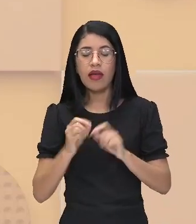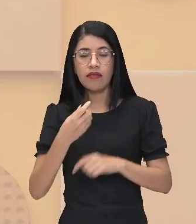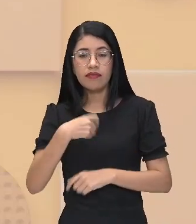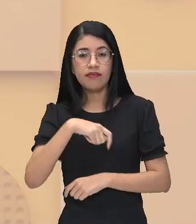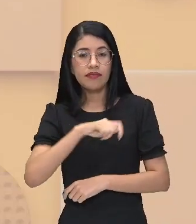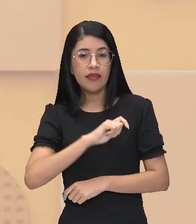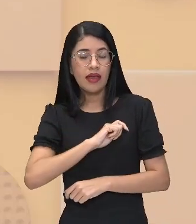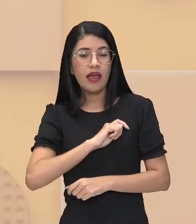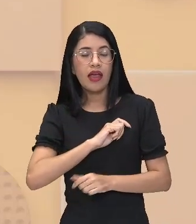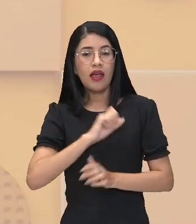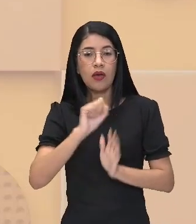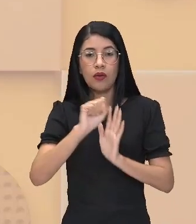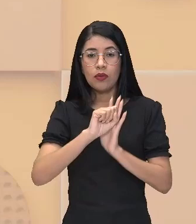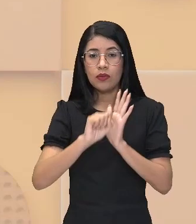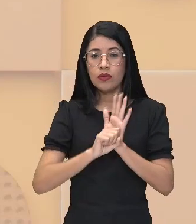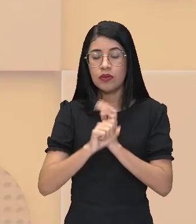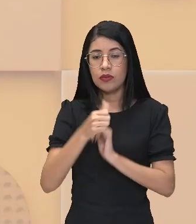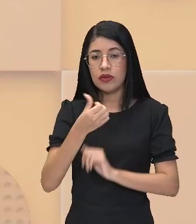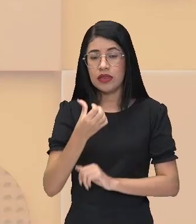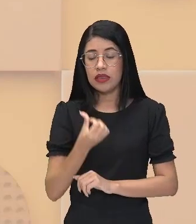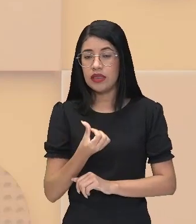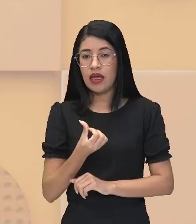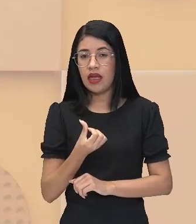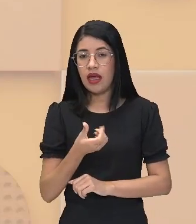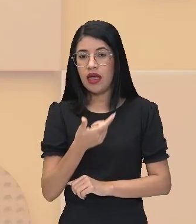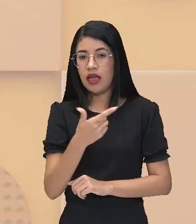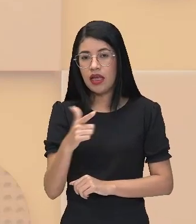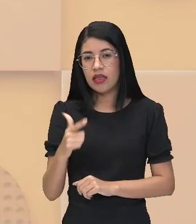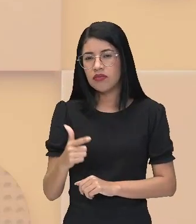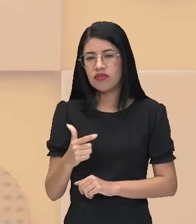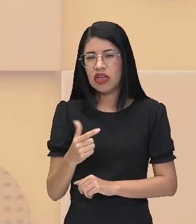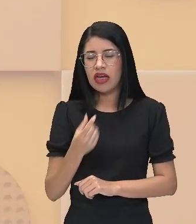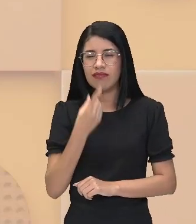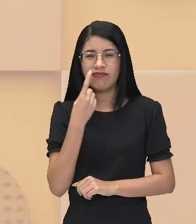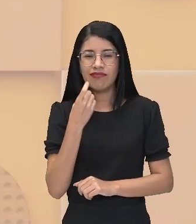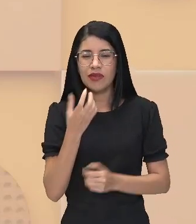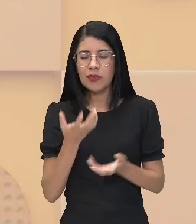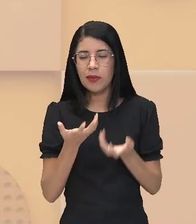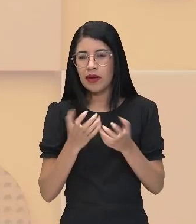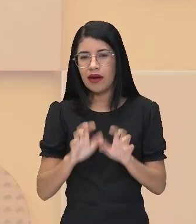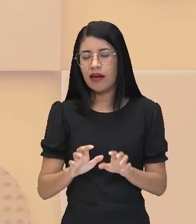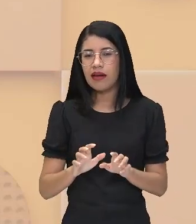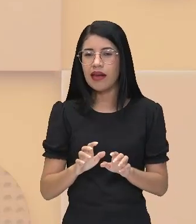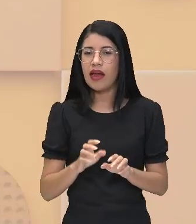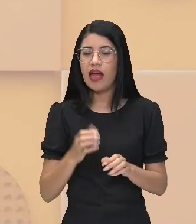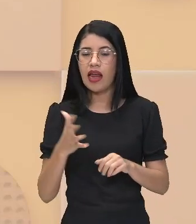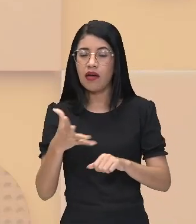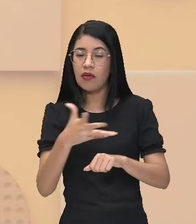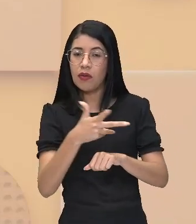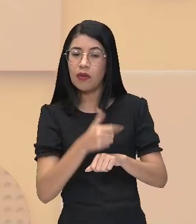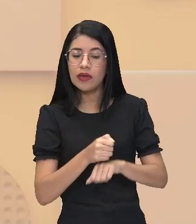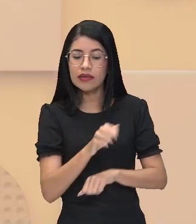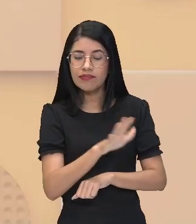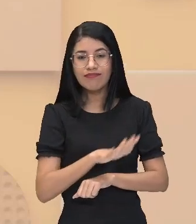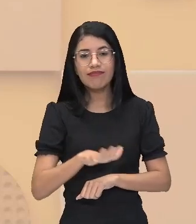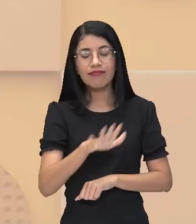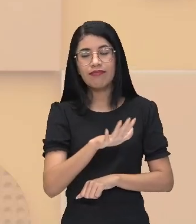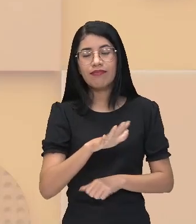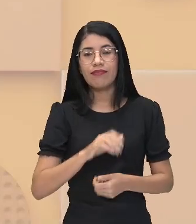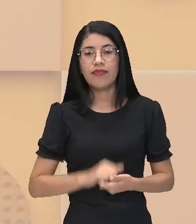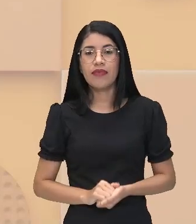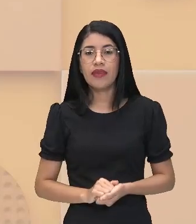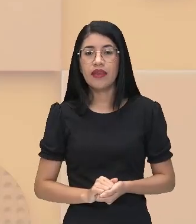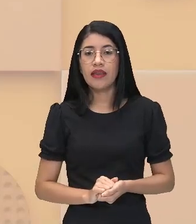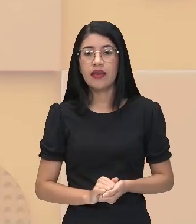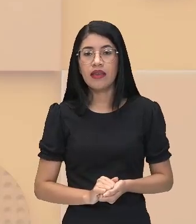no século XVI, ela não possuía interesses em relação à colonização da região. Então, a Espanha vai